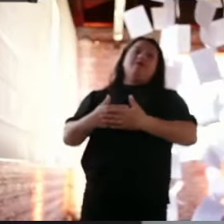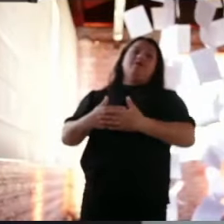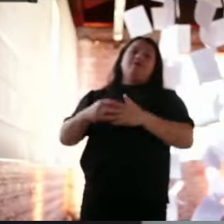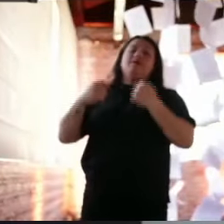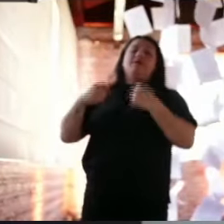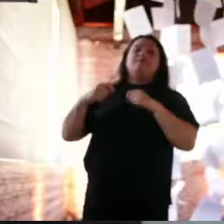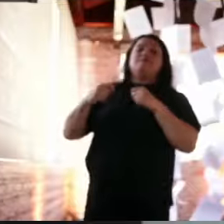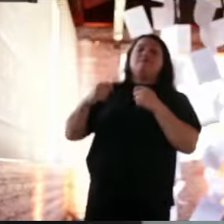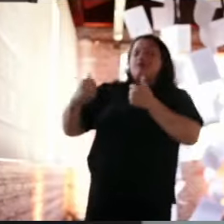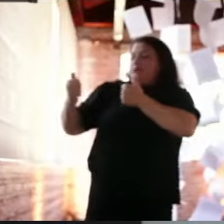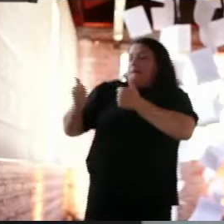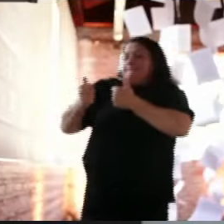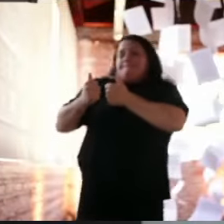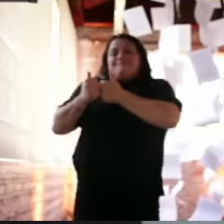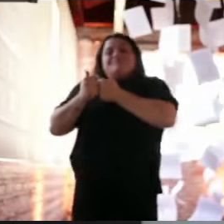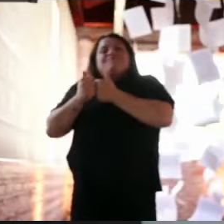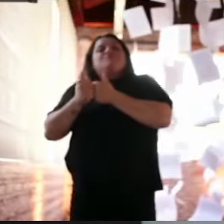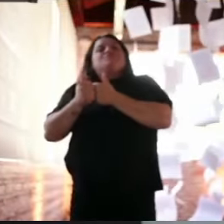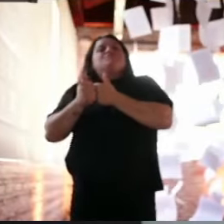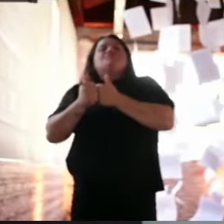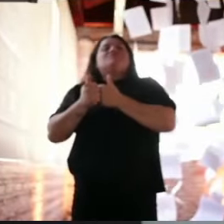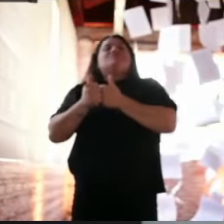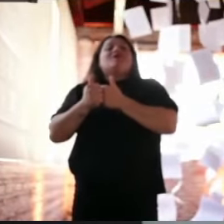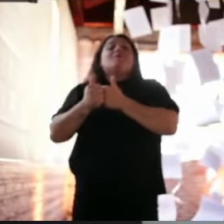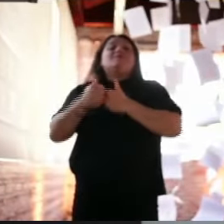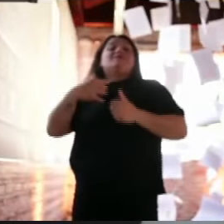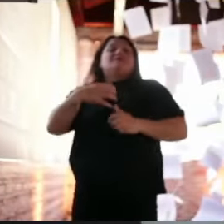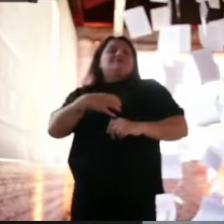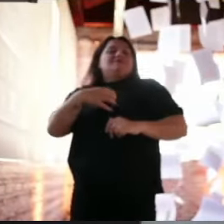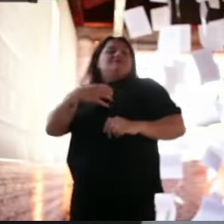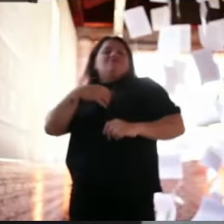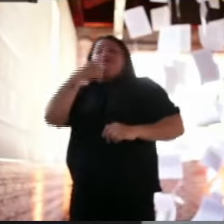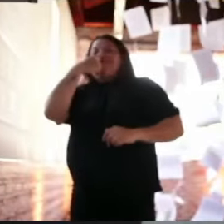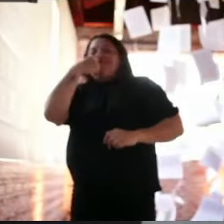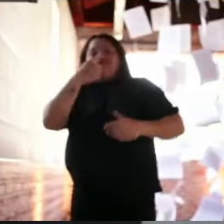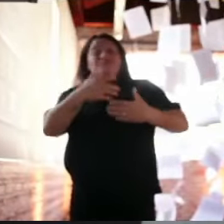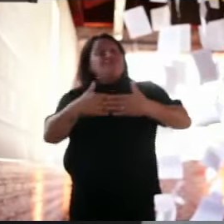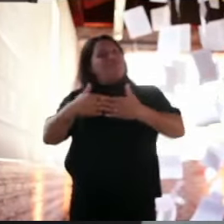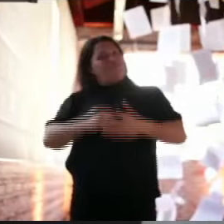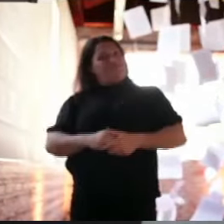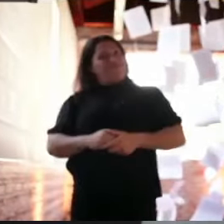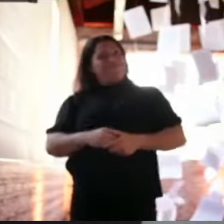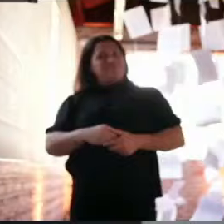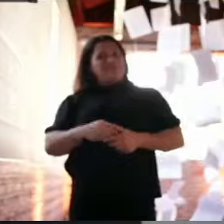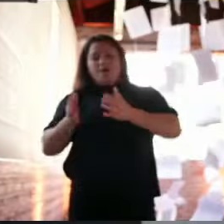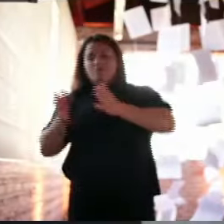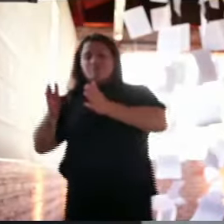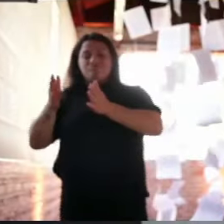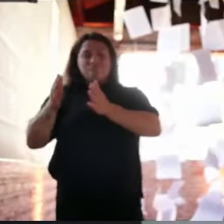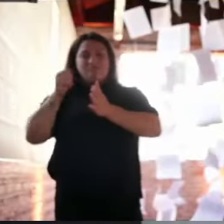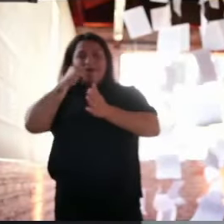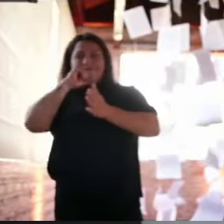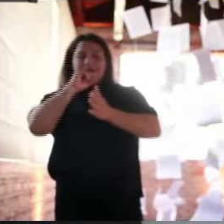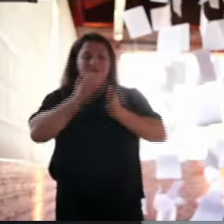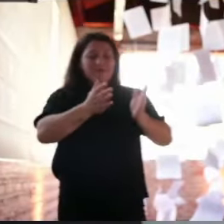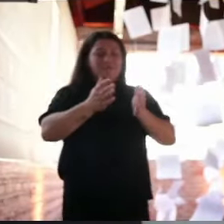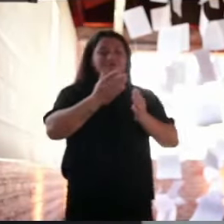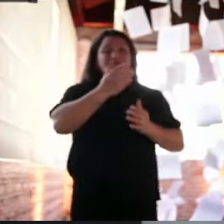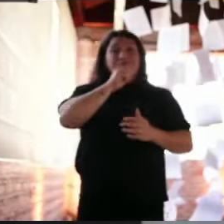um caminho de aproximação de se tornar íntimo do bebê são dois caminhos o grande problema aqui